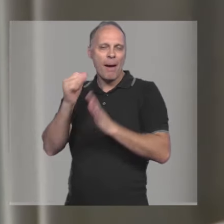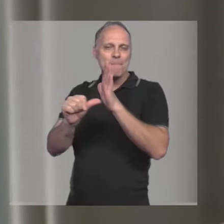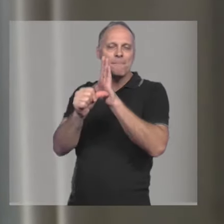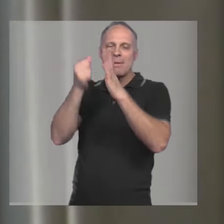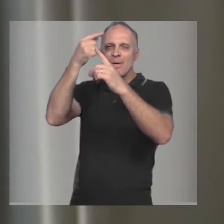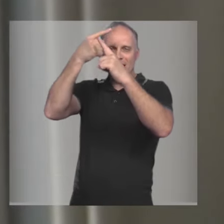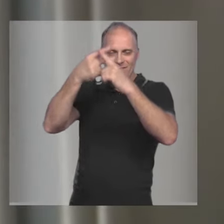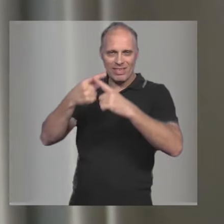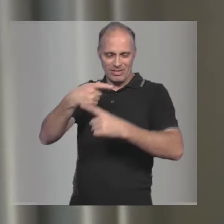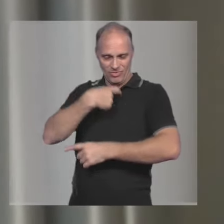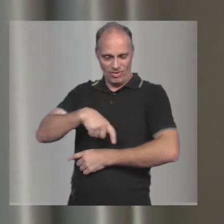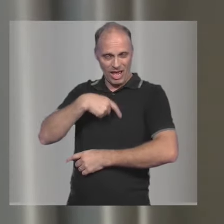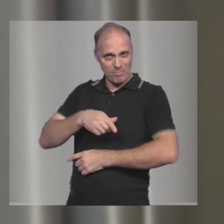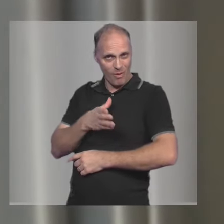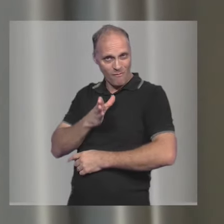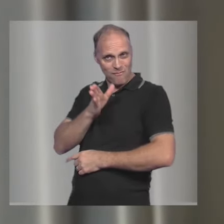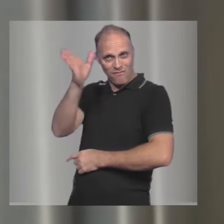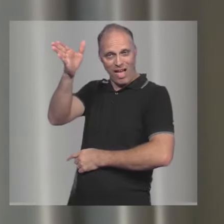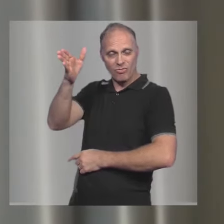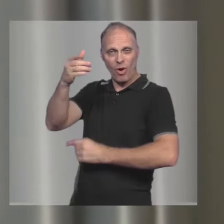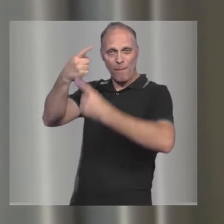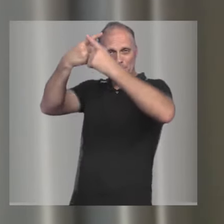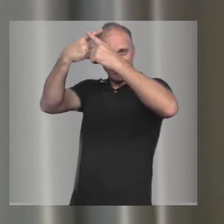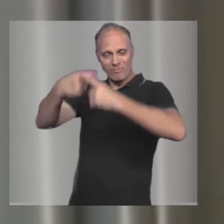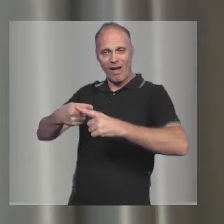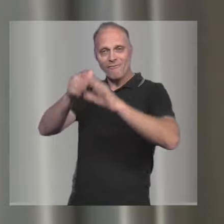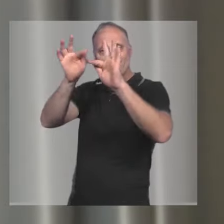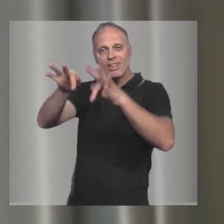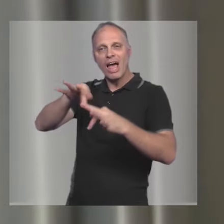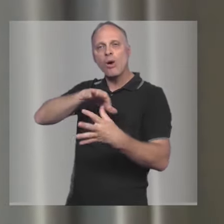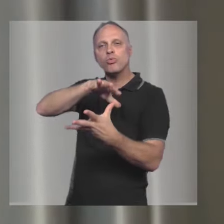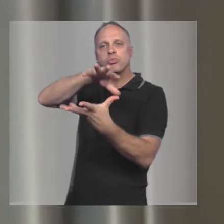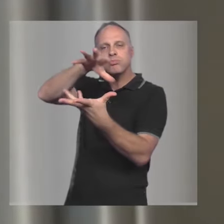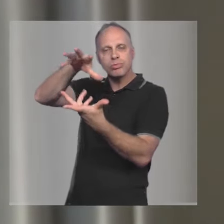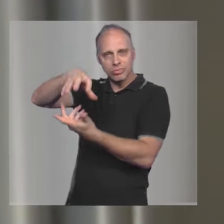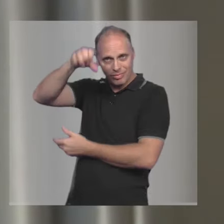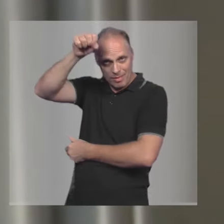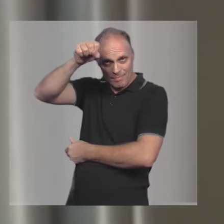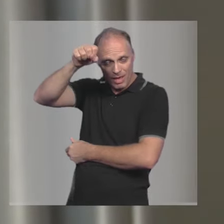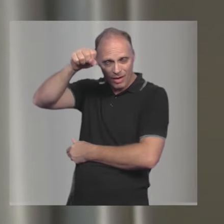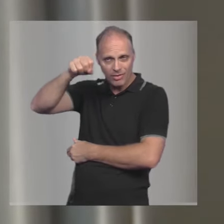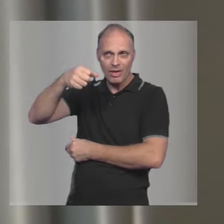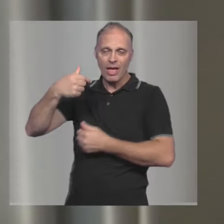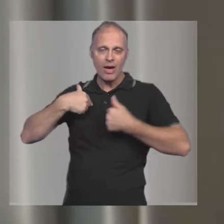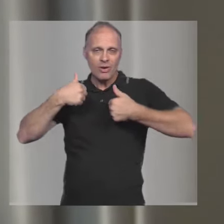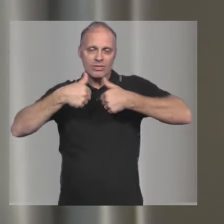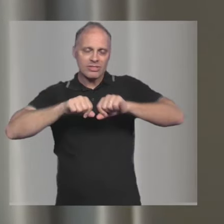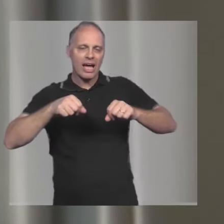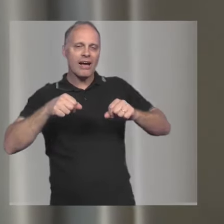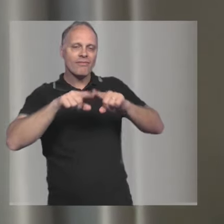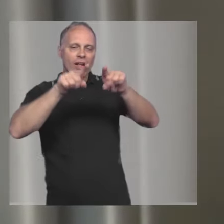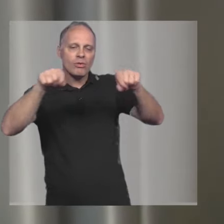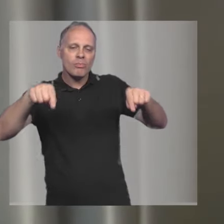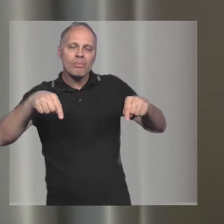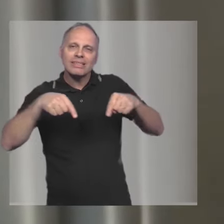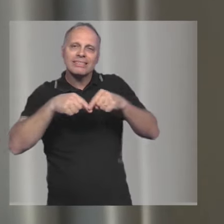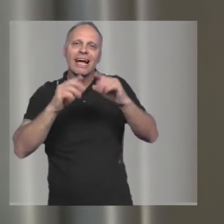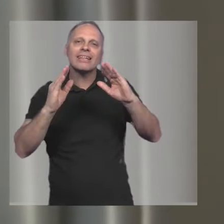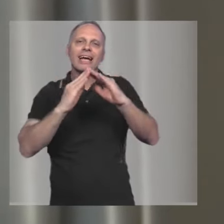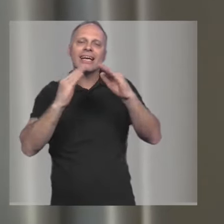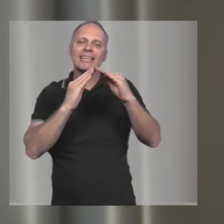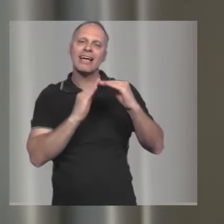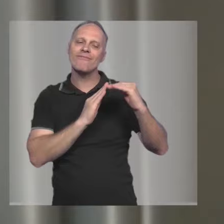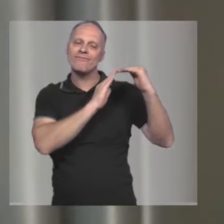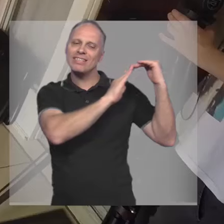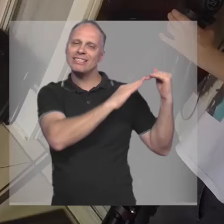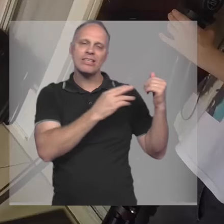que o Grêmio foi disputar uma final de campeonato mundial foi em 83, poxa, eu estava na sala da casa